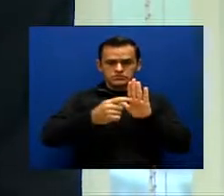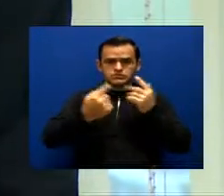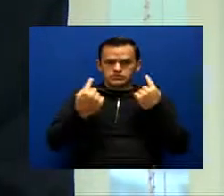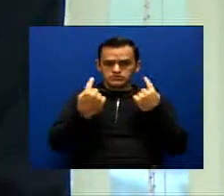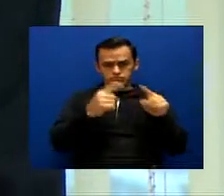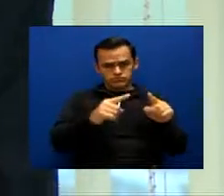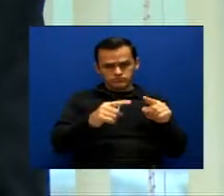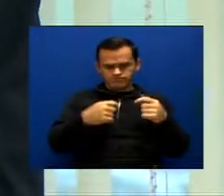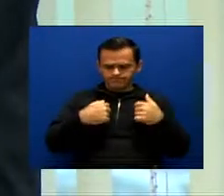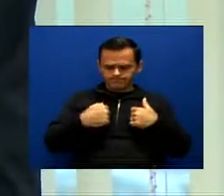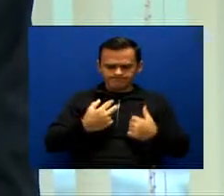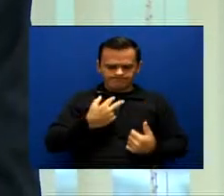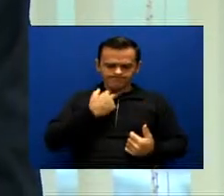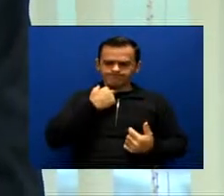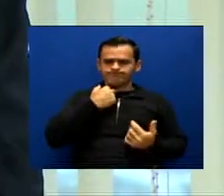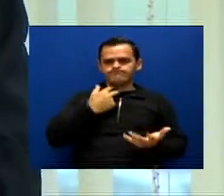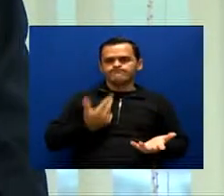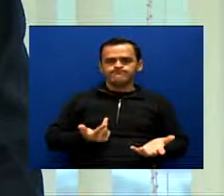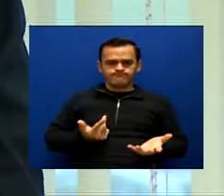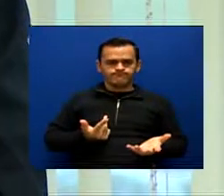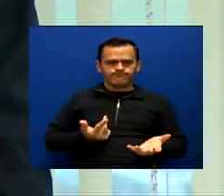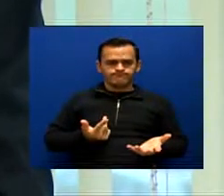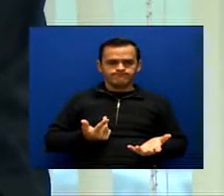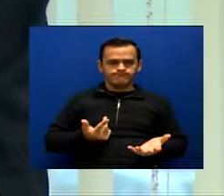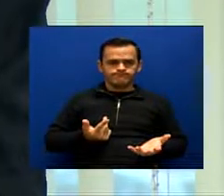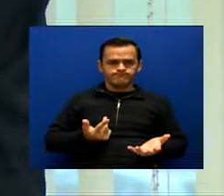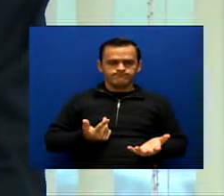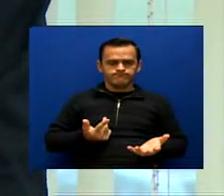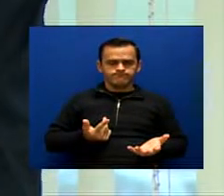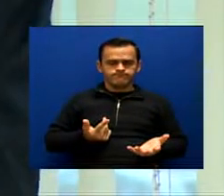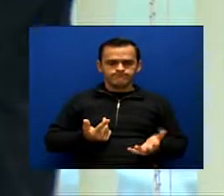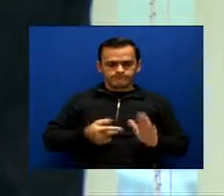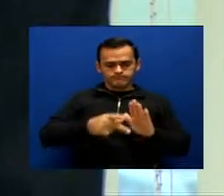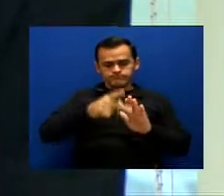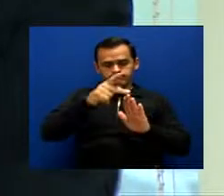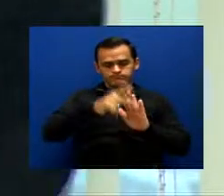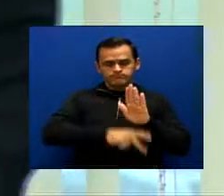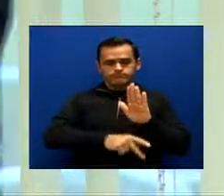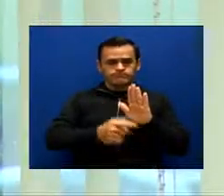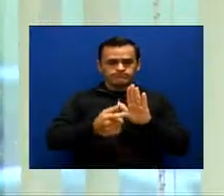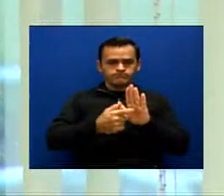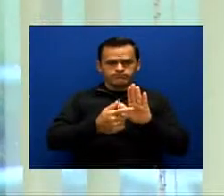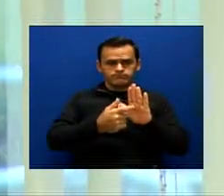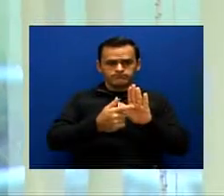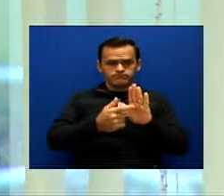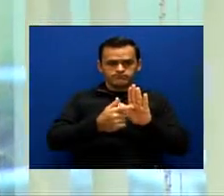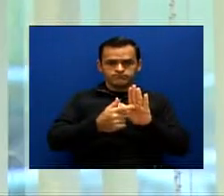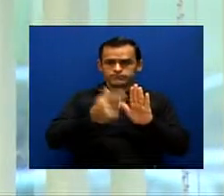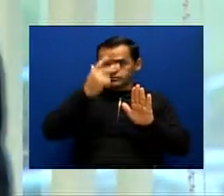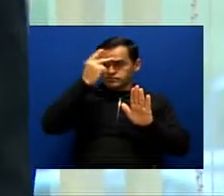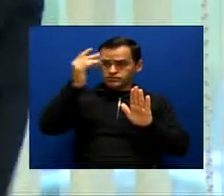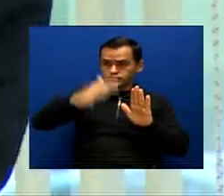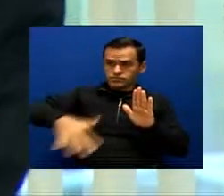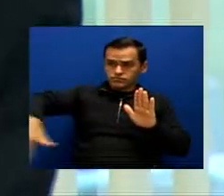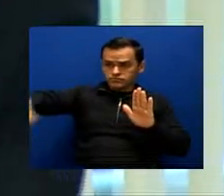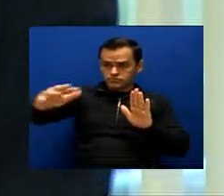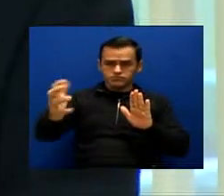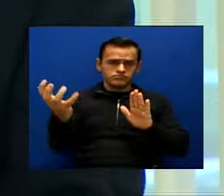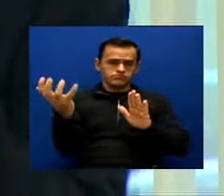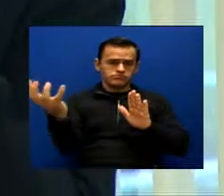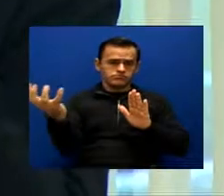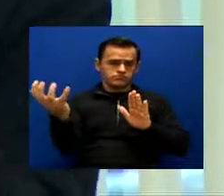combata ou que vá de encontro com o que a sociedade hoje espera, que